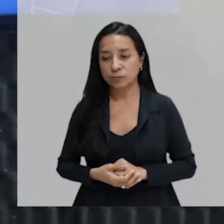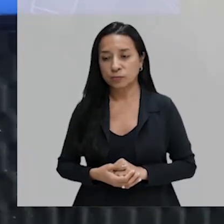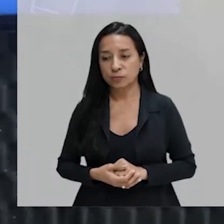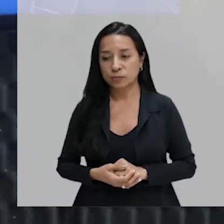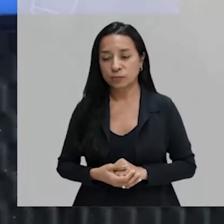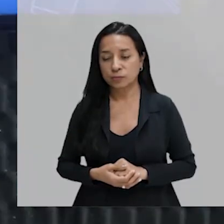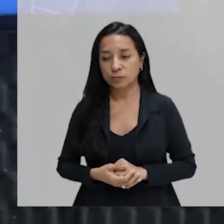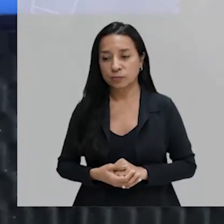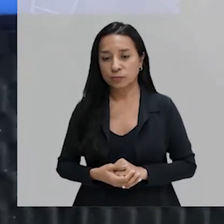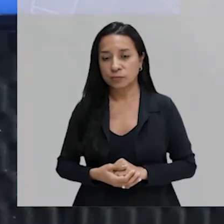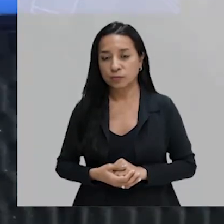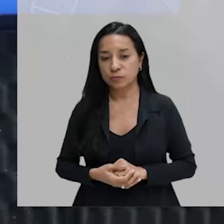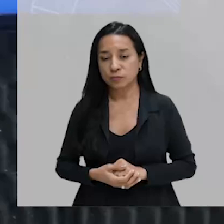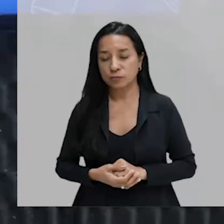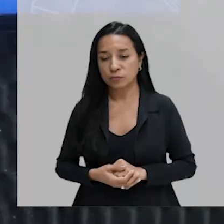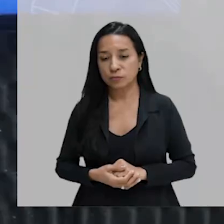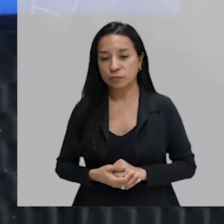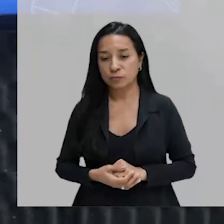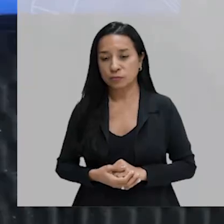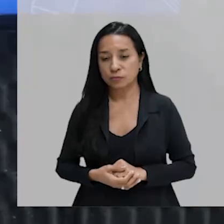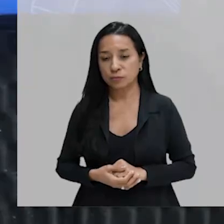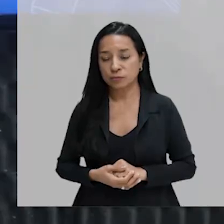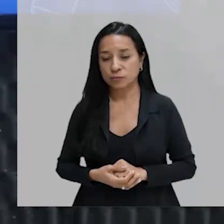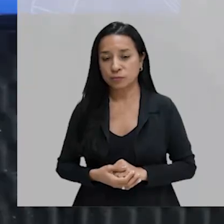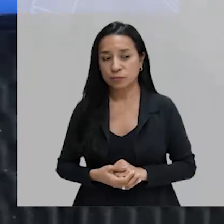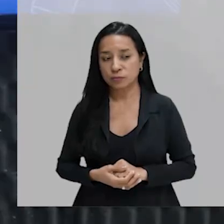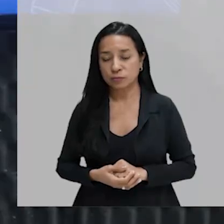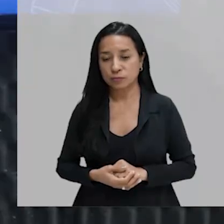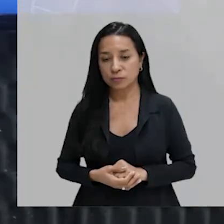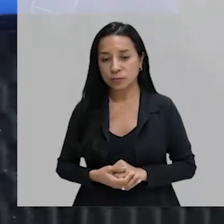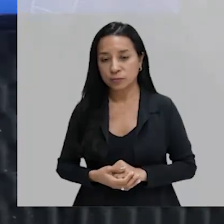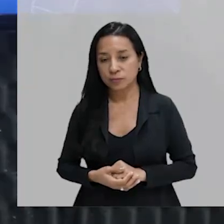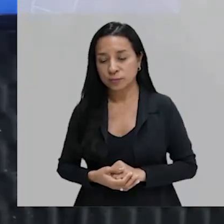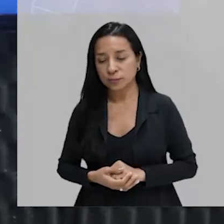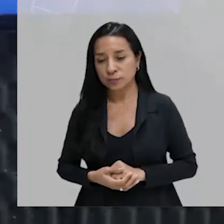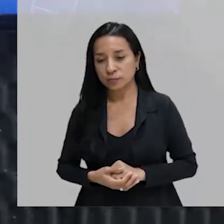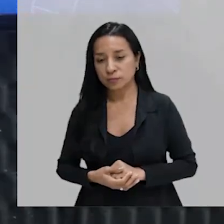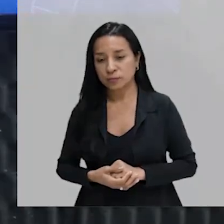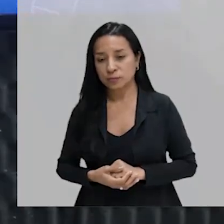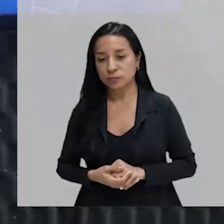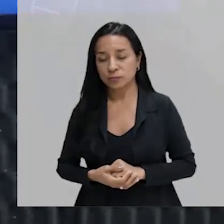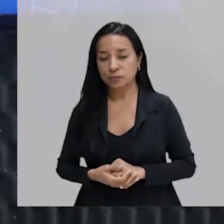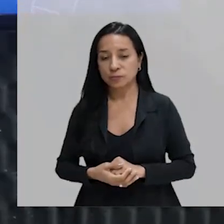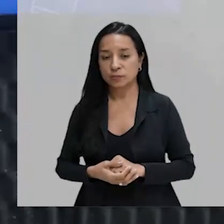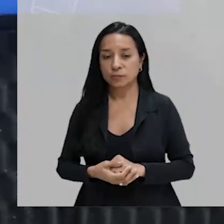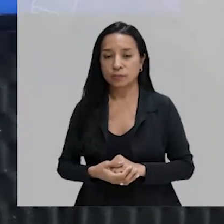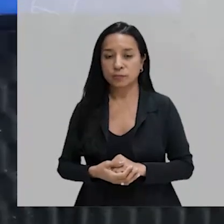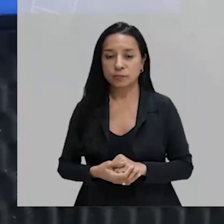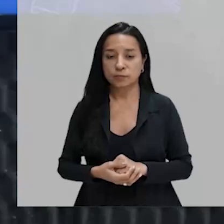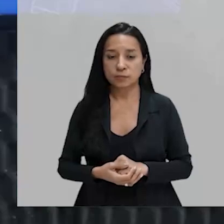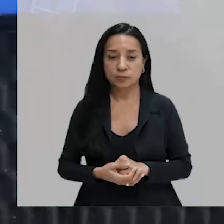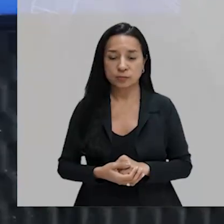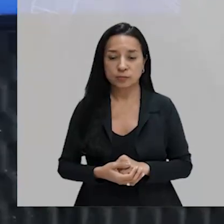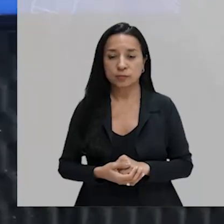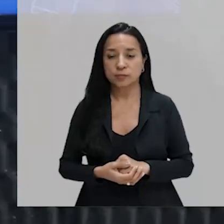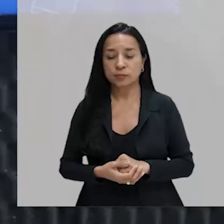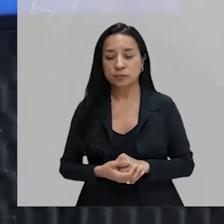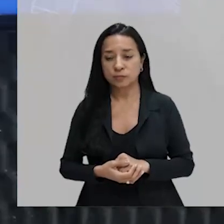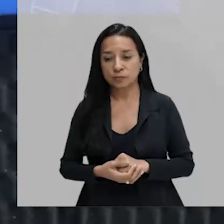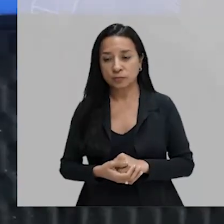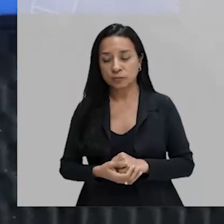gênero, masculino e feminino, quanto em número, singular e plural, que são e as invariáveis. Os